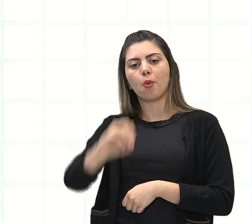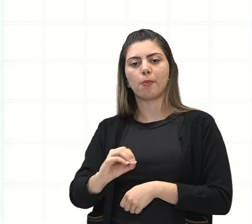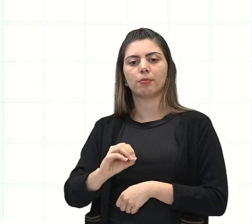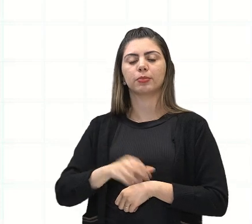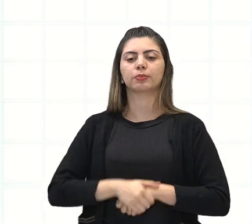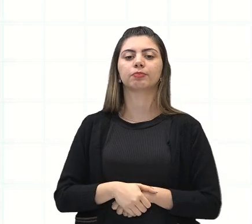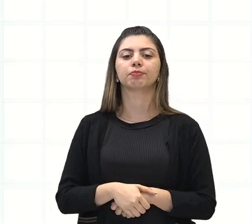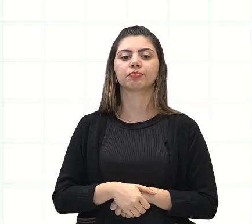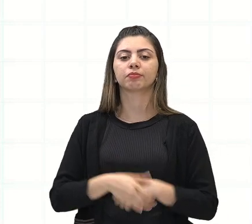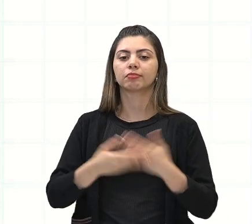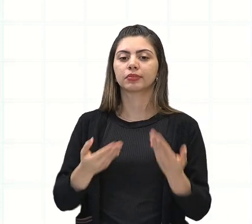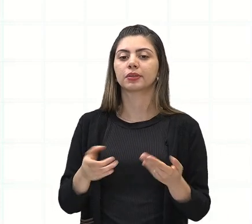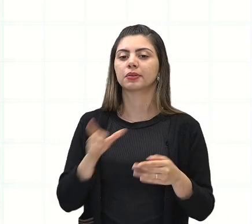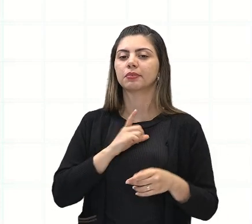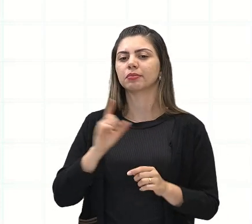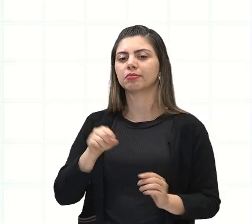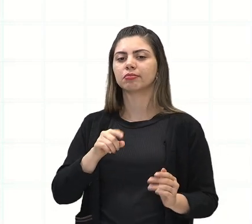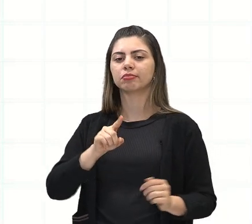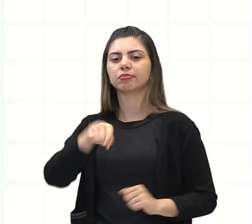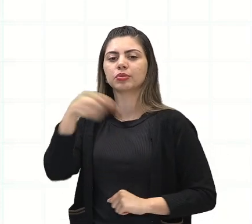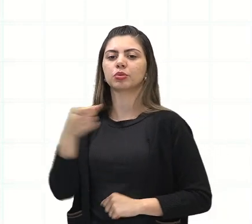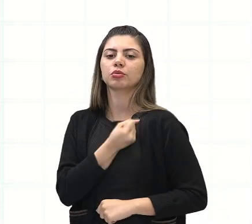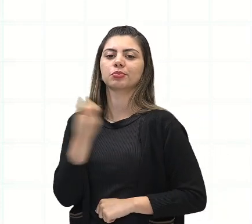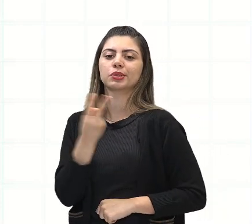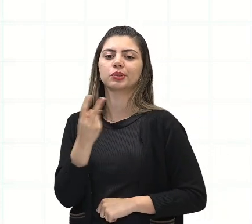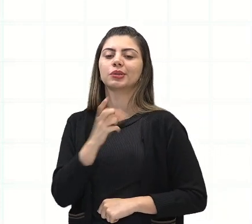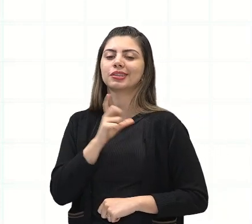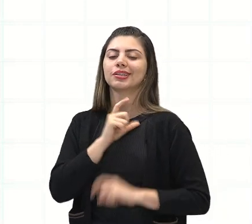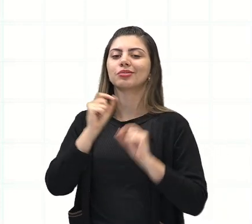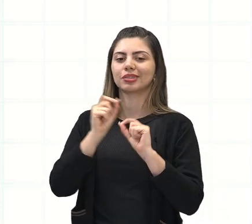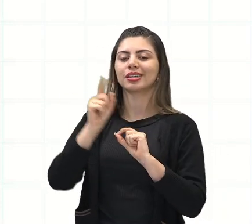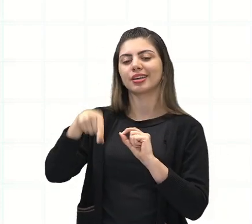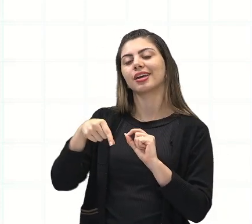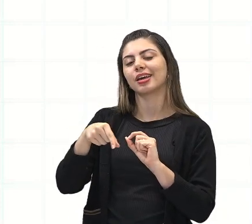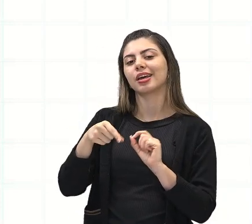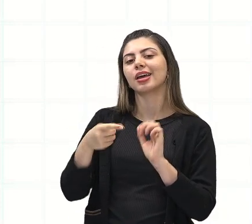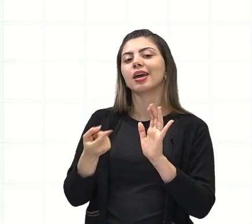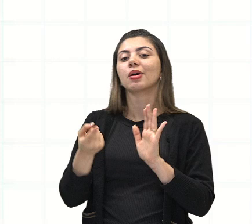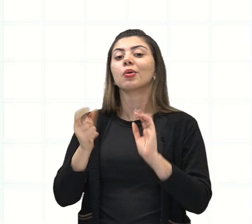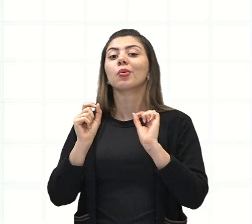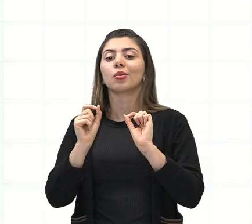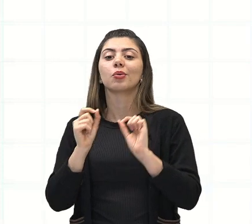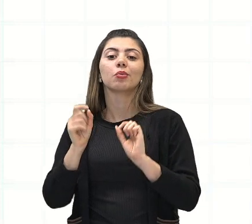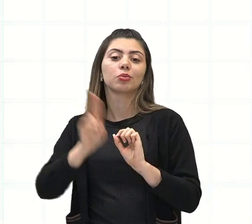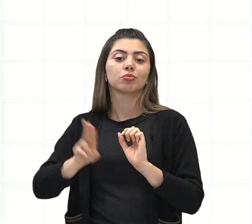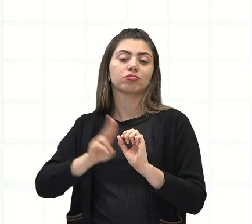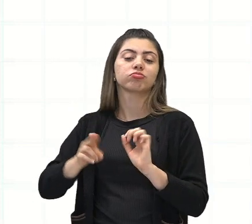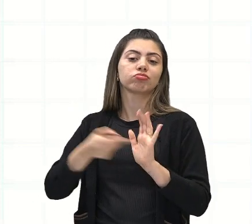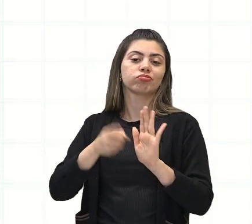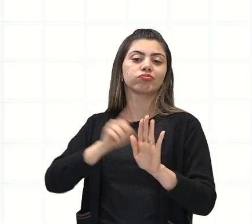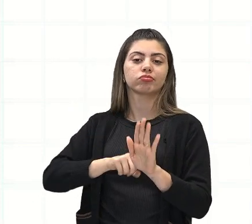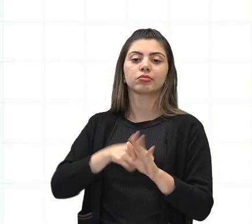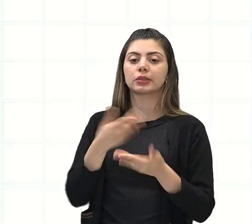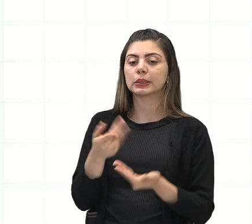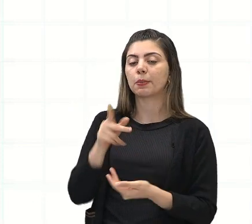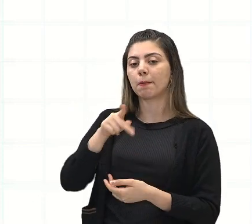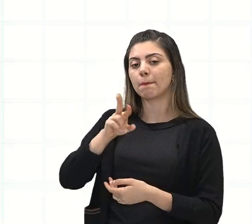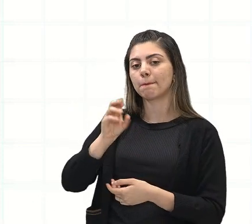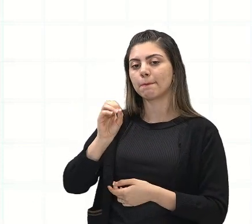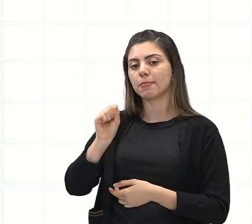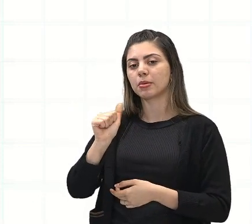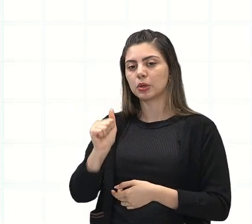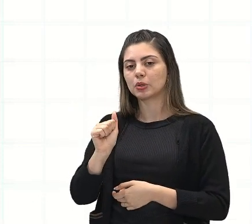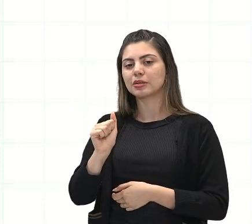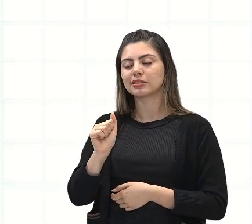a gente tem uma implícita, então já está no campo da metáfora. Prosa é uma casa. E é assim que vocês precisam fazer essa